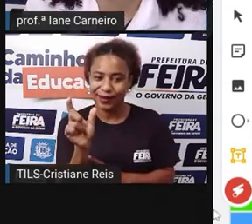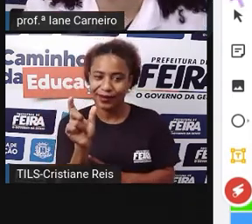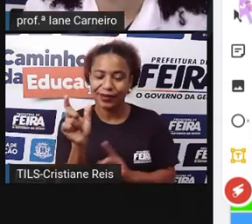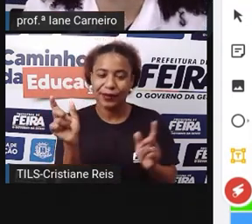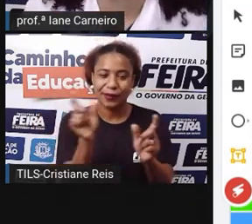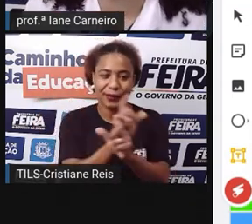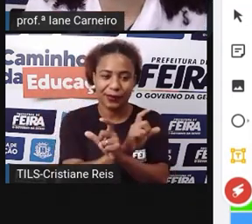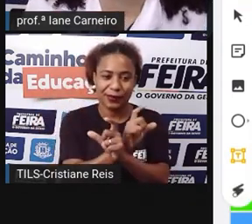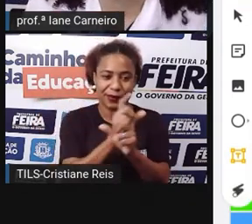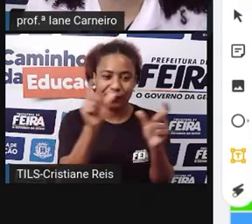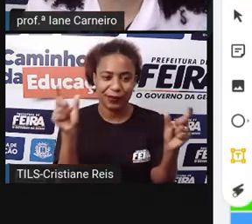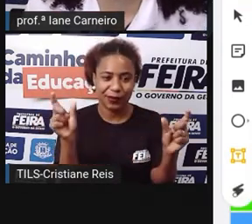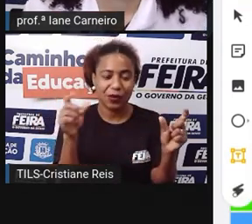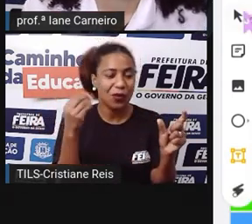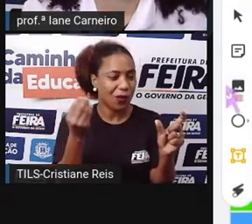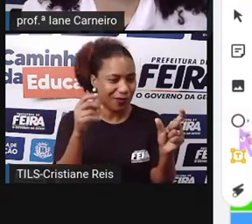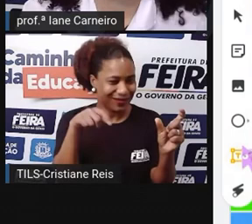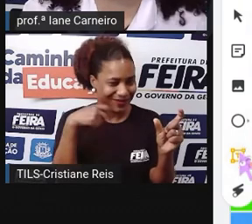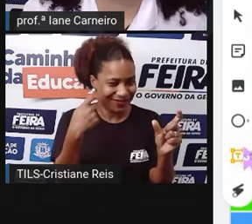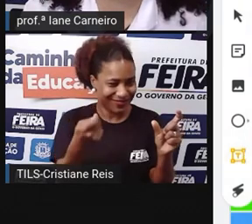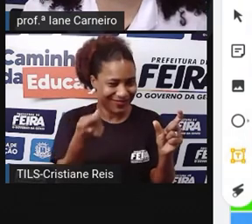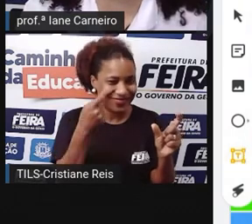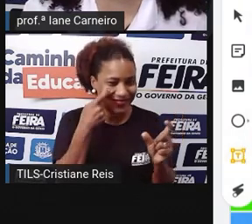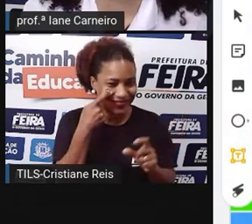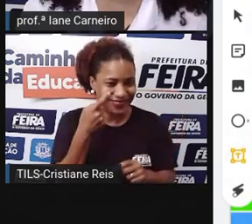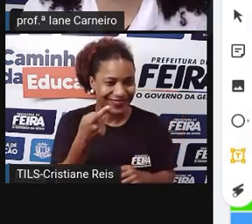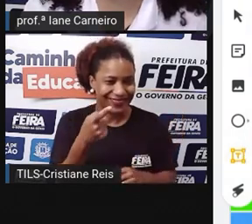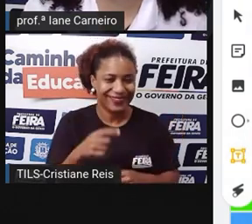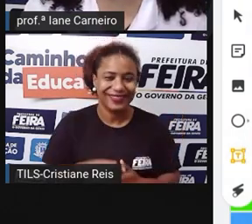na sílaba. Tá joia? Então vamos lá, ó.